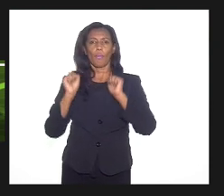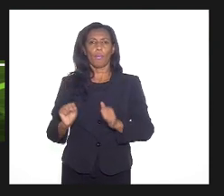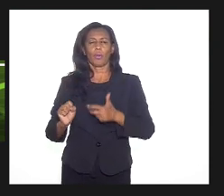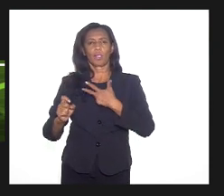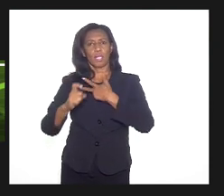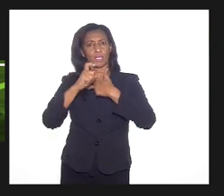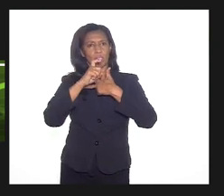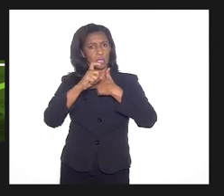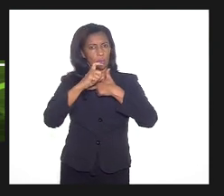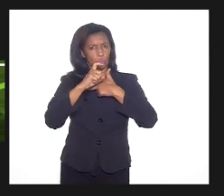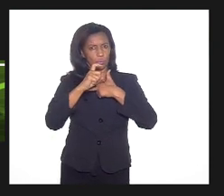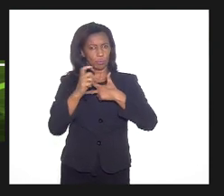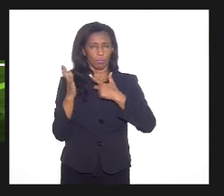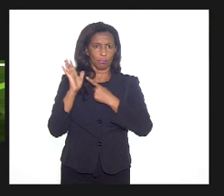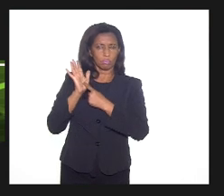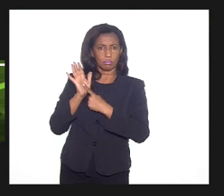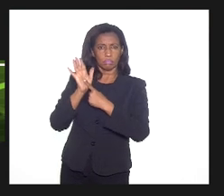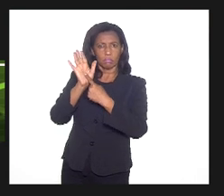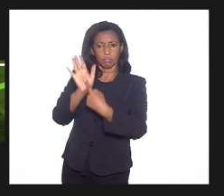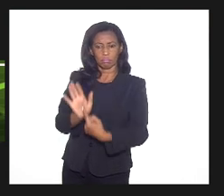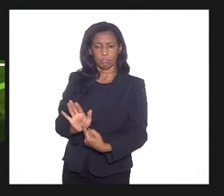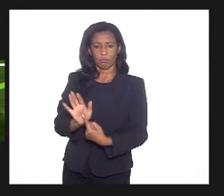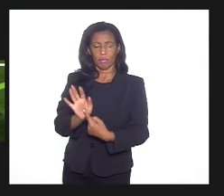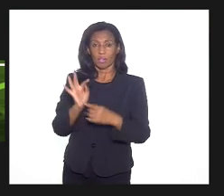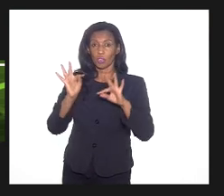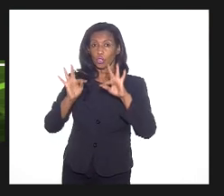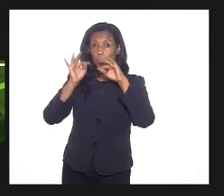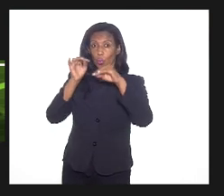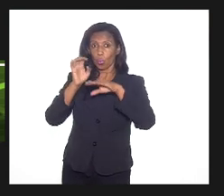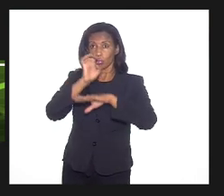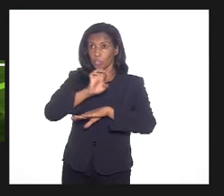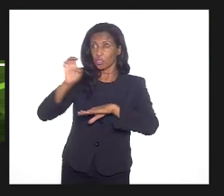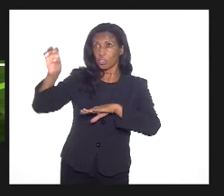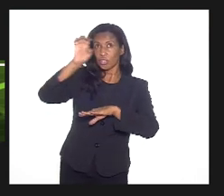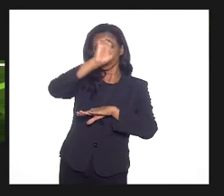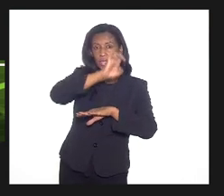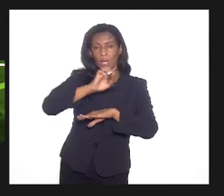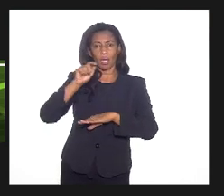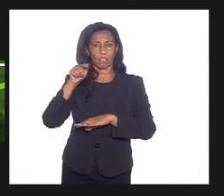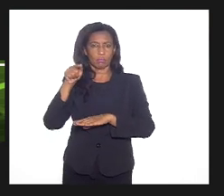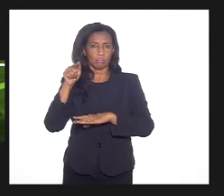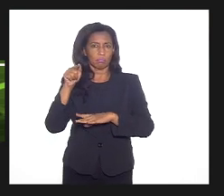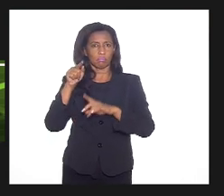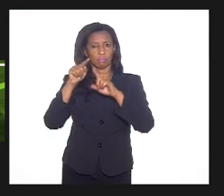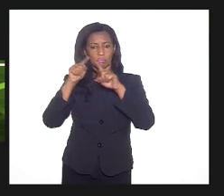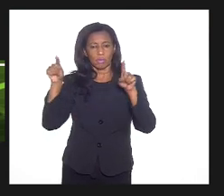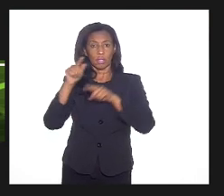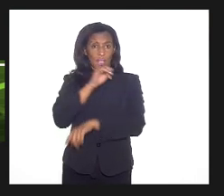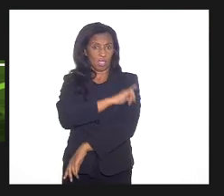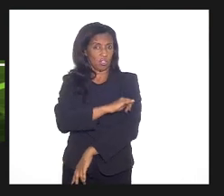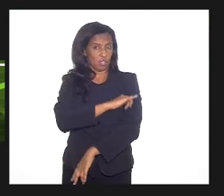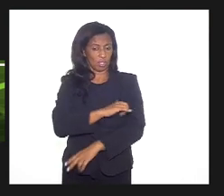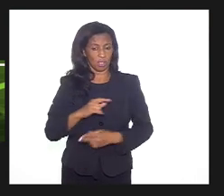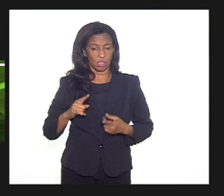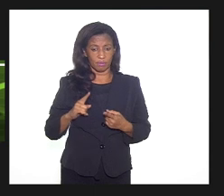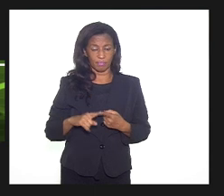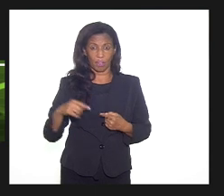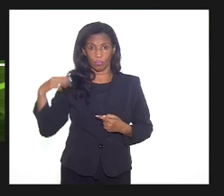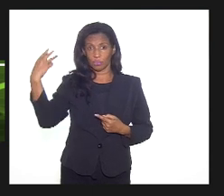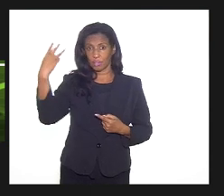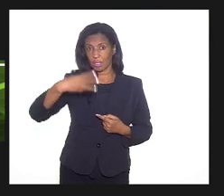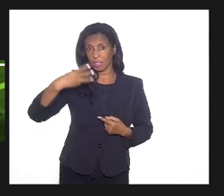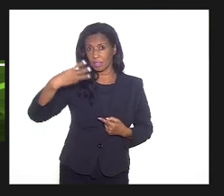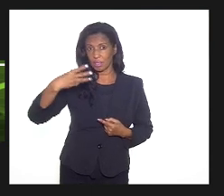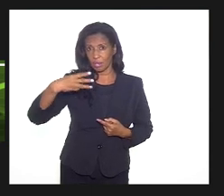Executivo ele vem de todos os estados brasileiros. Aqui a gente tem o Rio de Janeiro, é o